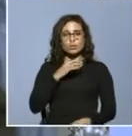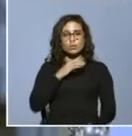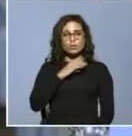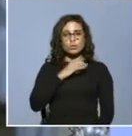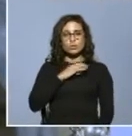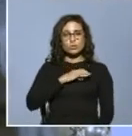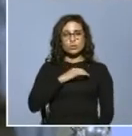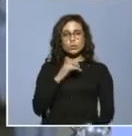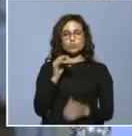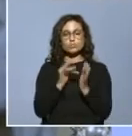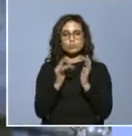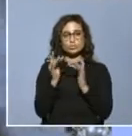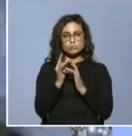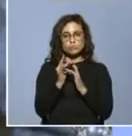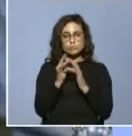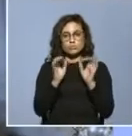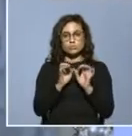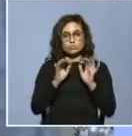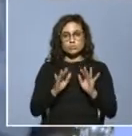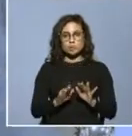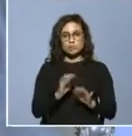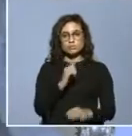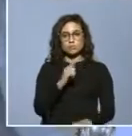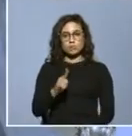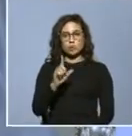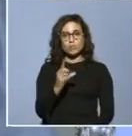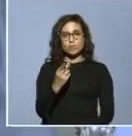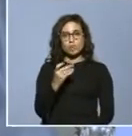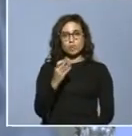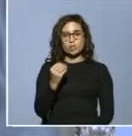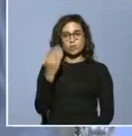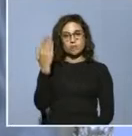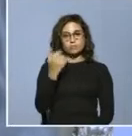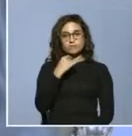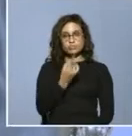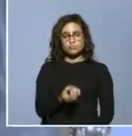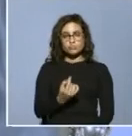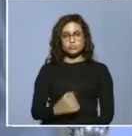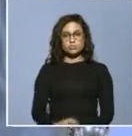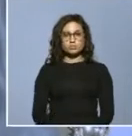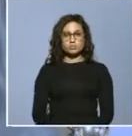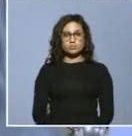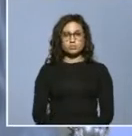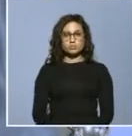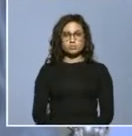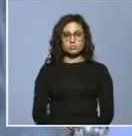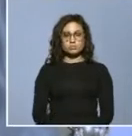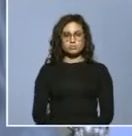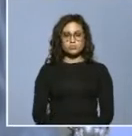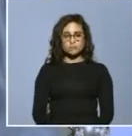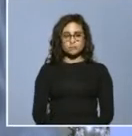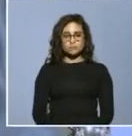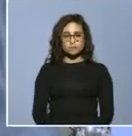Cristo, segundo São Lucas. Glória a